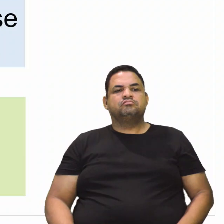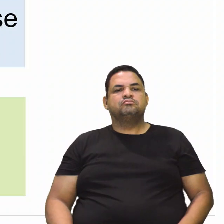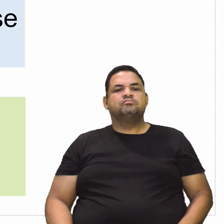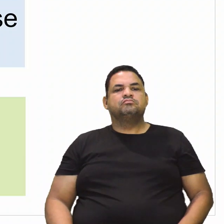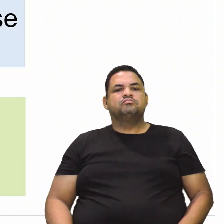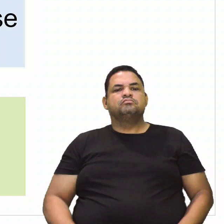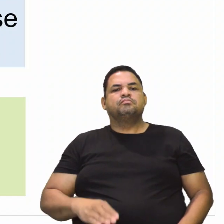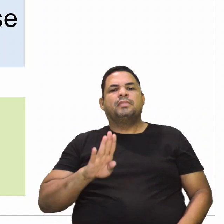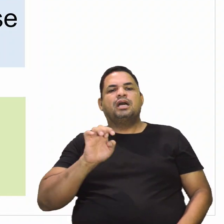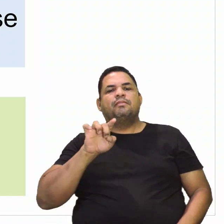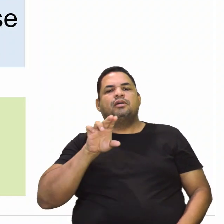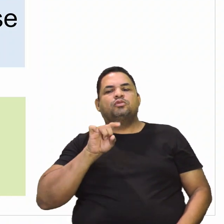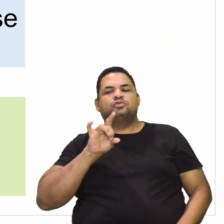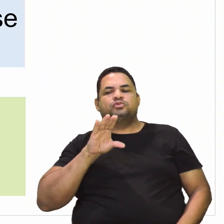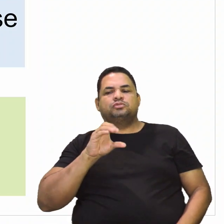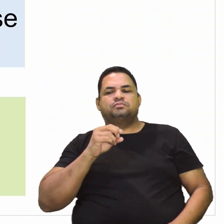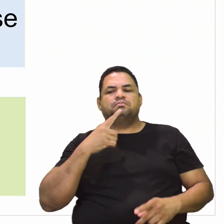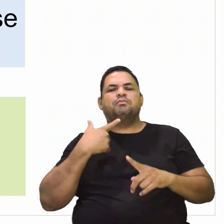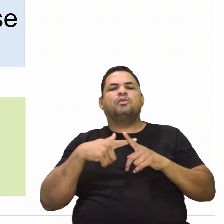Bárbaro, por que bárbaros?